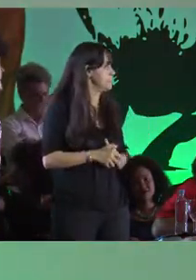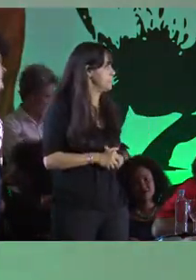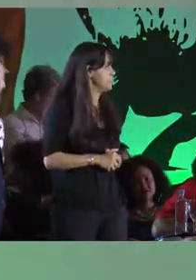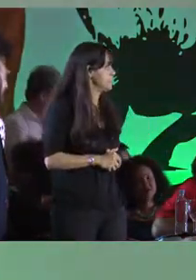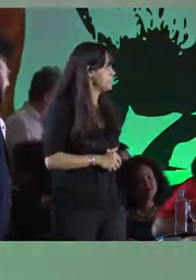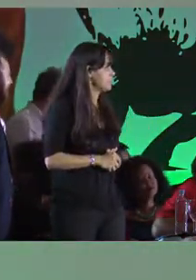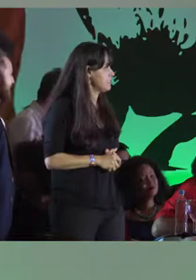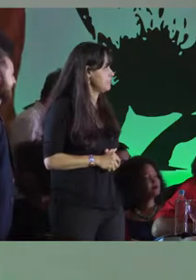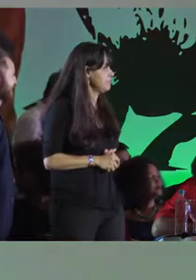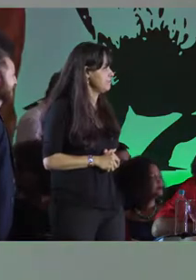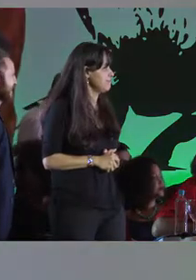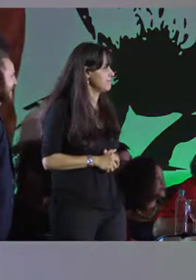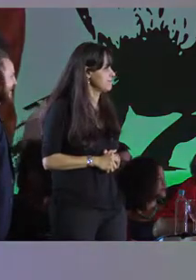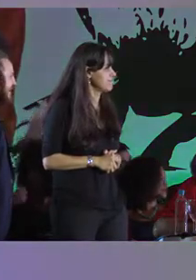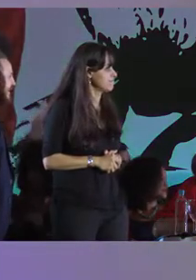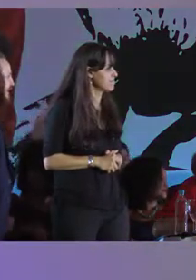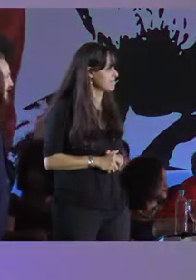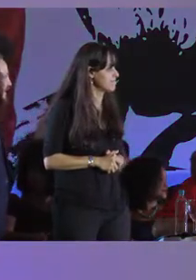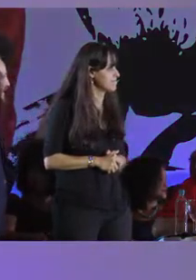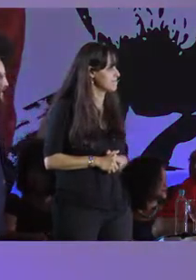Pode estar certo disso.